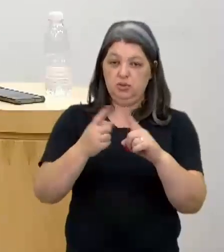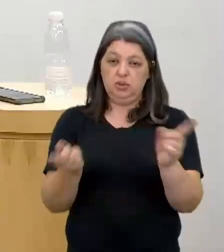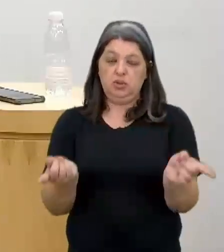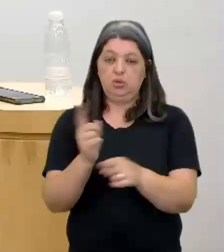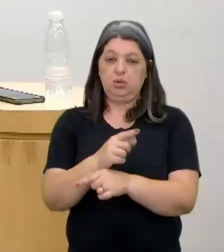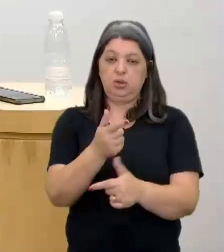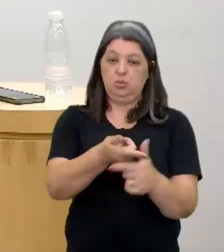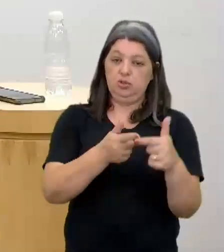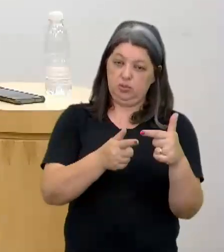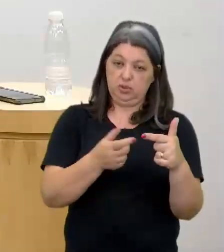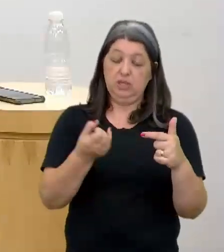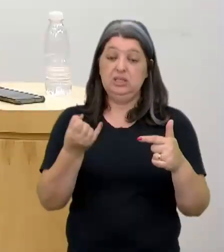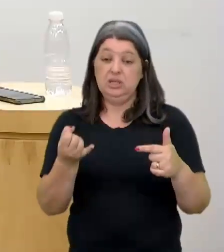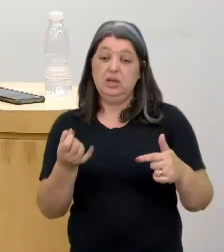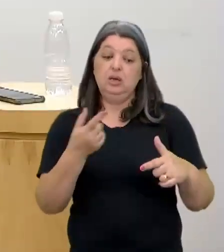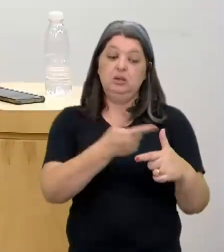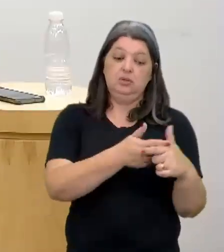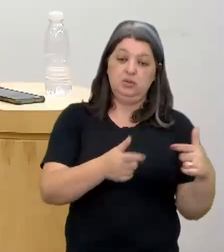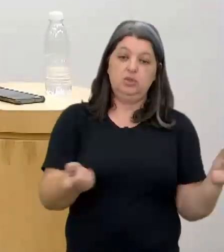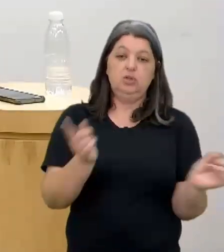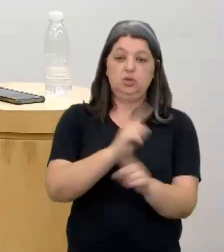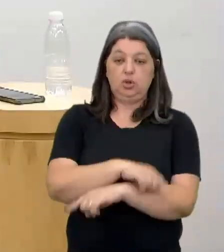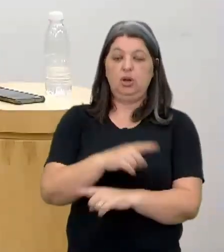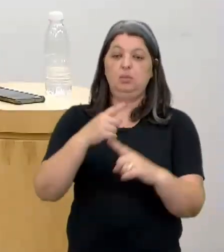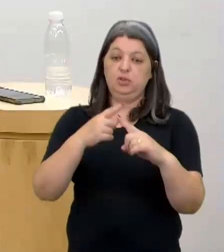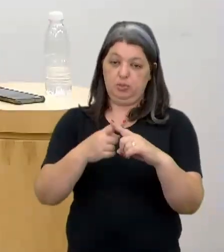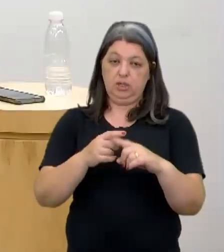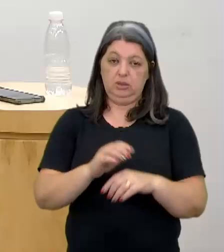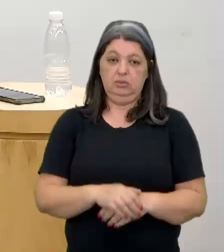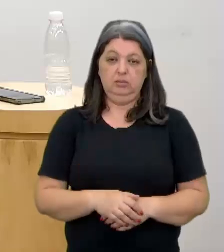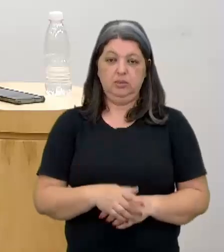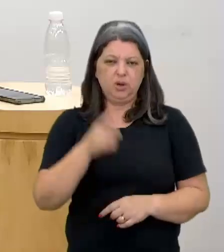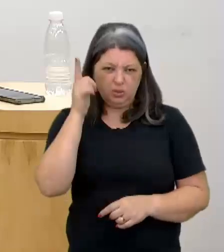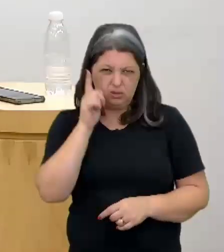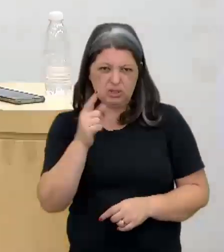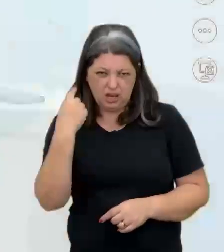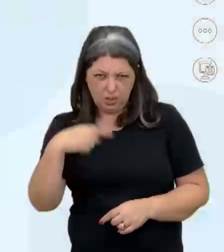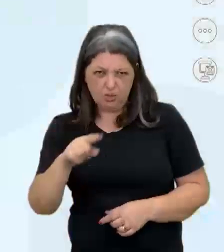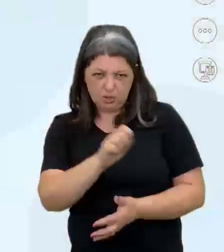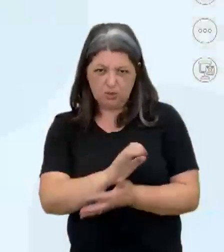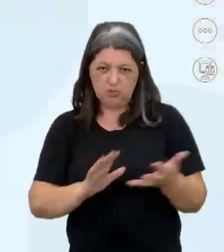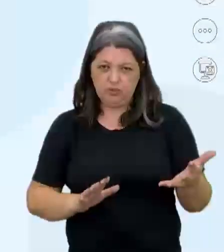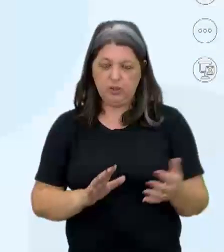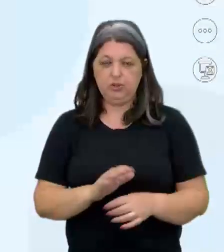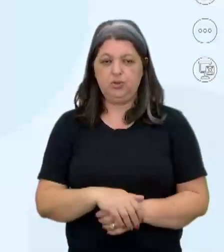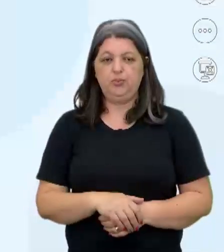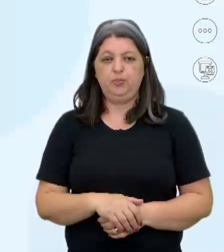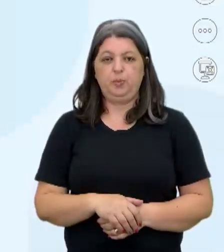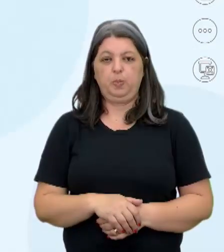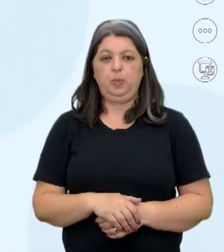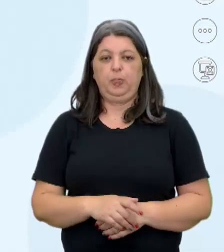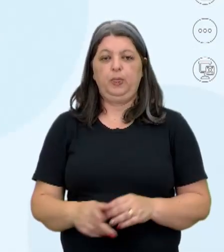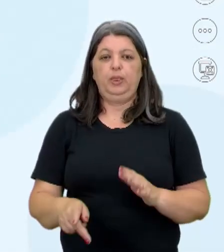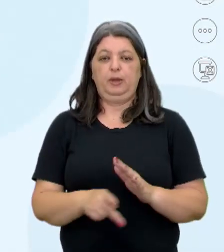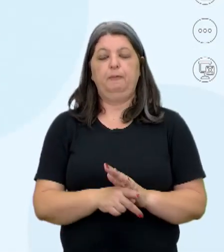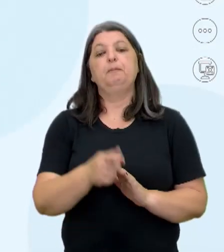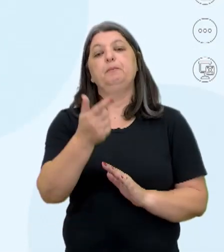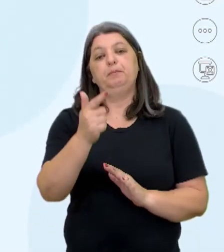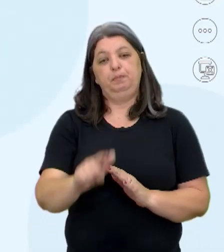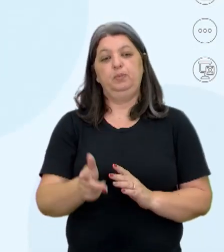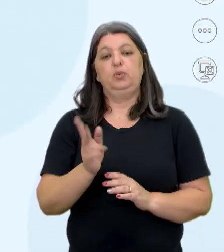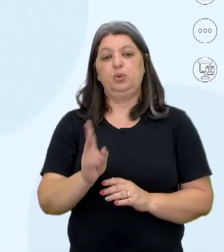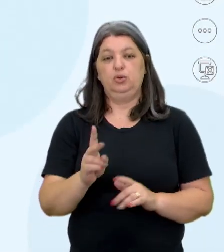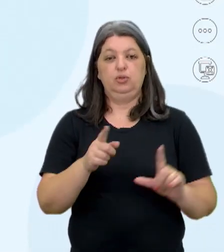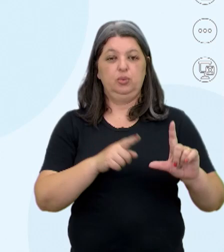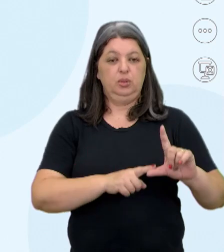na verdade, está multiplicando, tá bom? Vamos ver se vocês conseguem fazer essa última atividade? Então, vou colocar para vocês, olha lá. Função seno de novo, é nossa